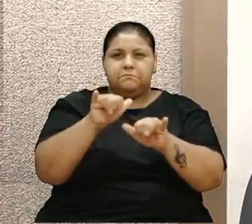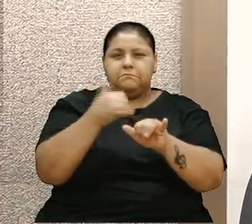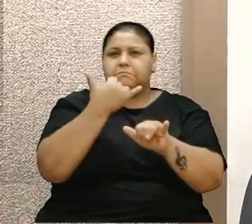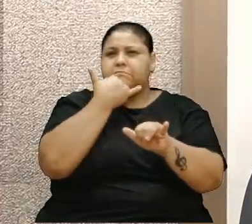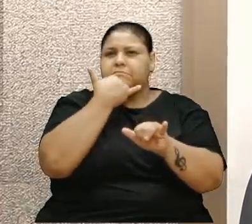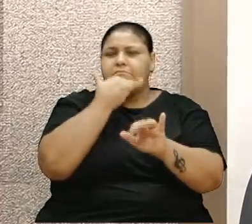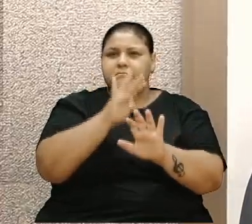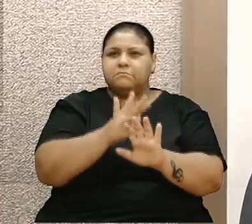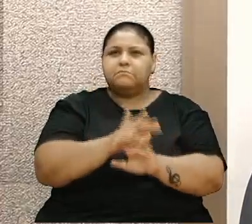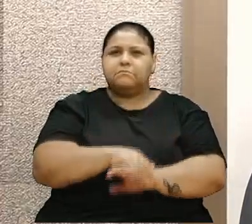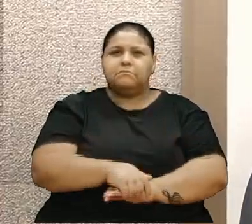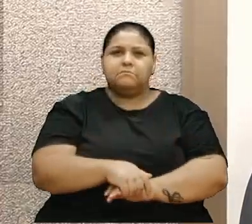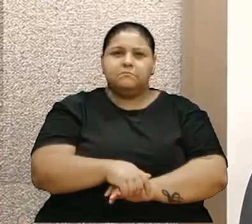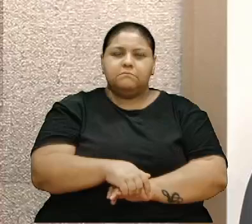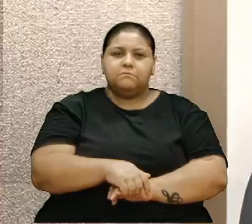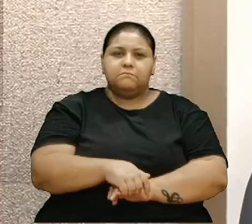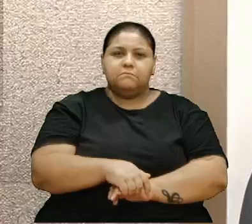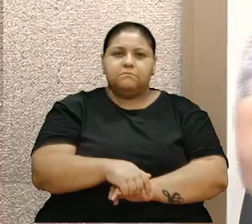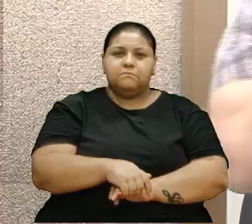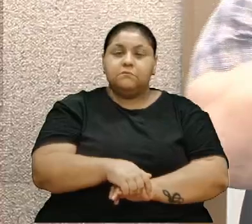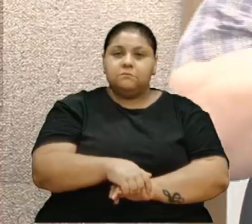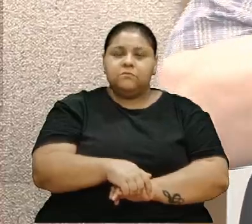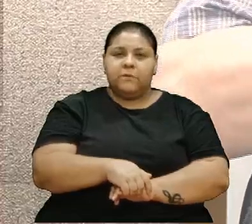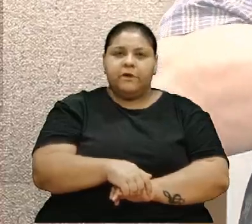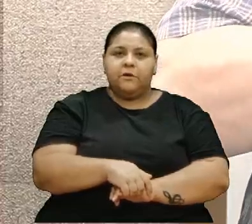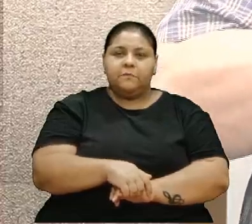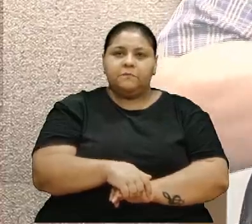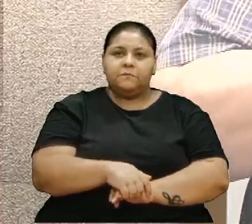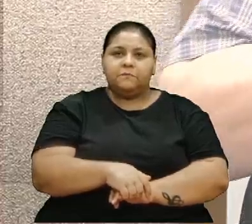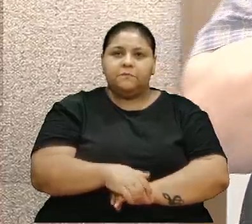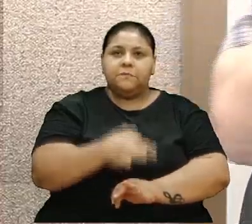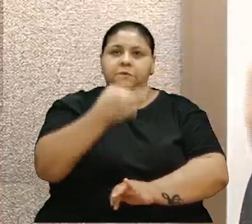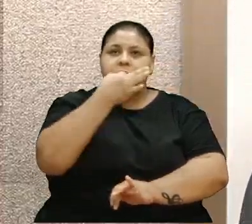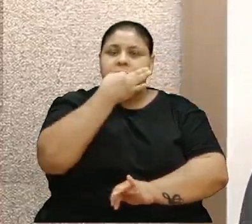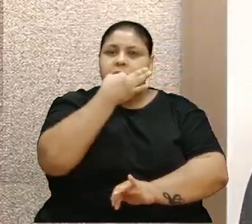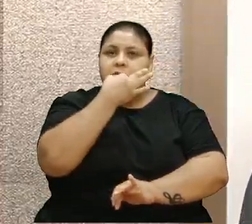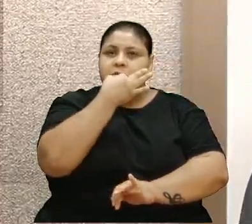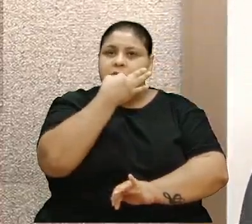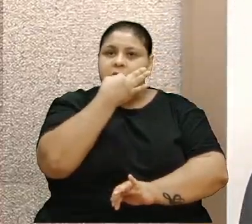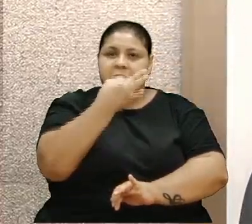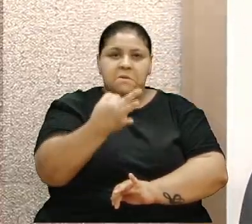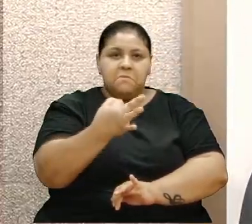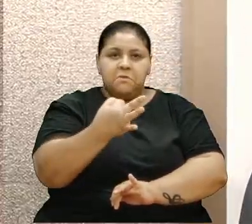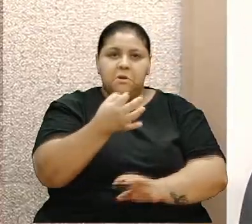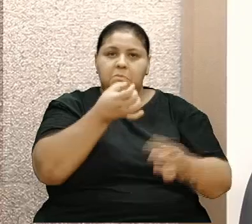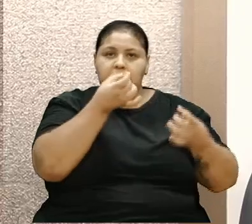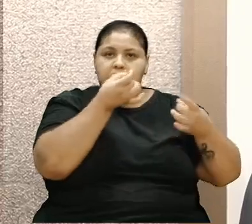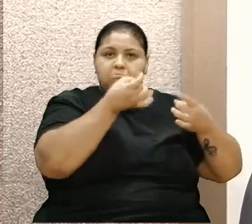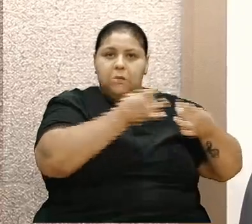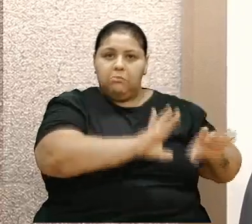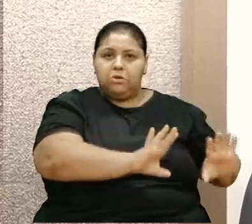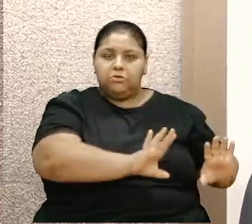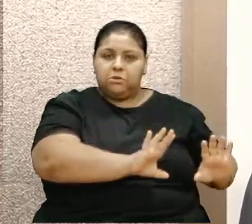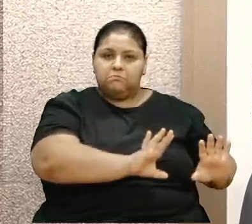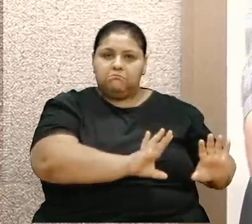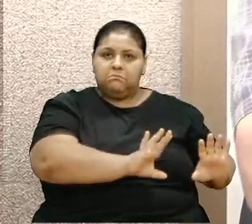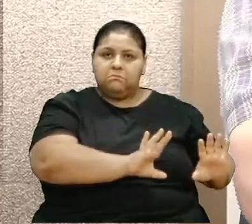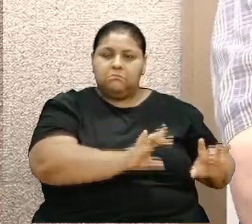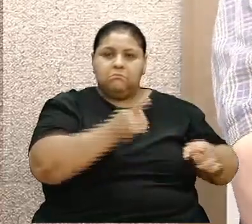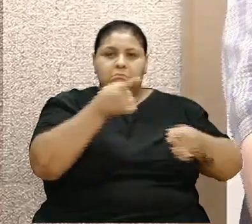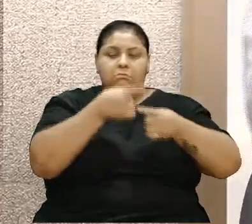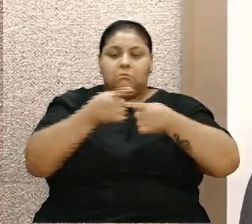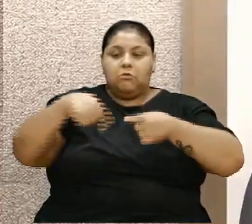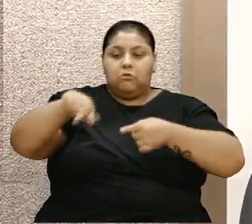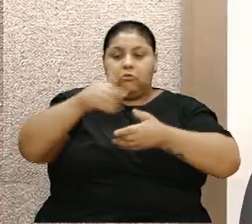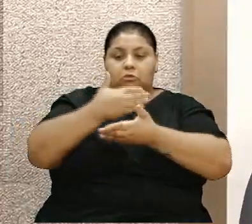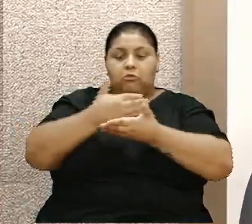desculpe, na minha ótica, não abunda nem prejudica. Né? Porque se nós